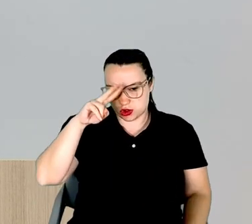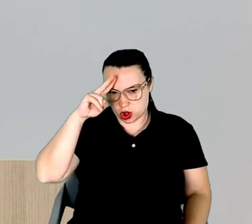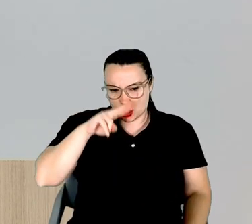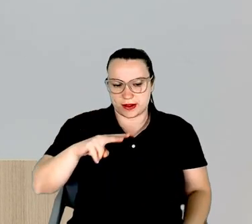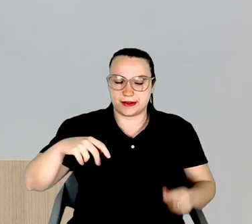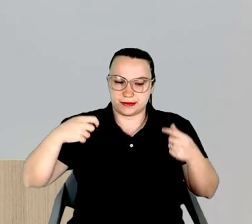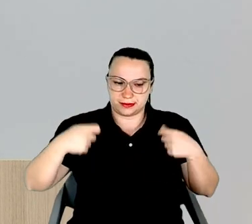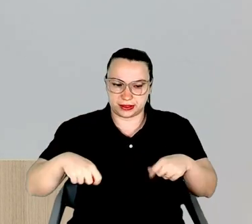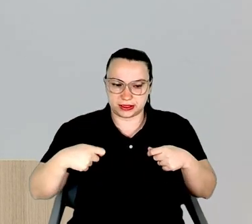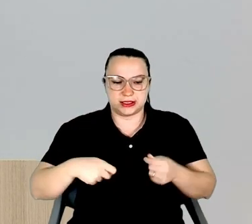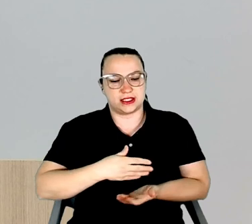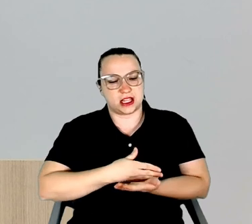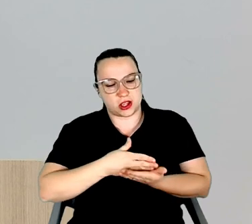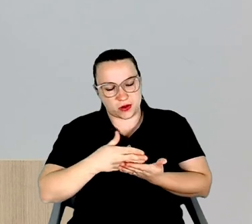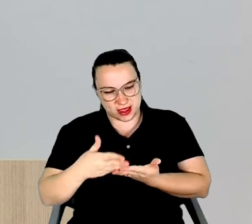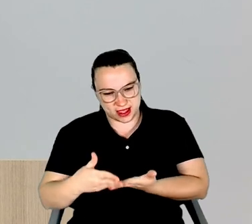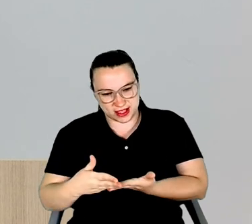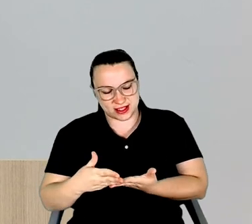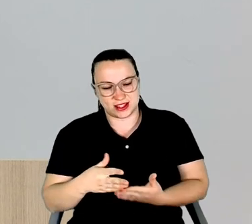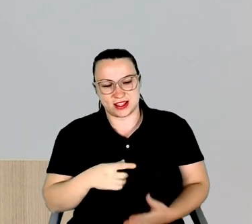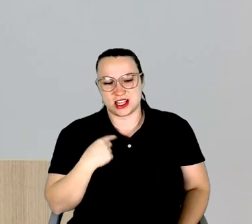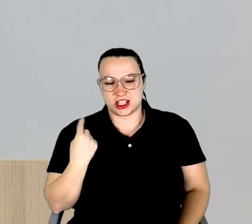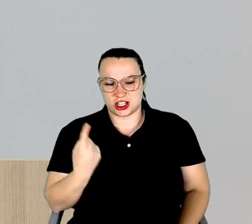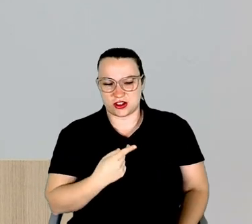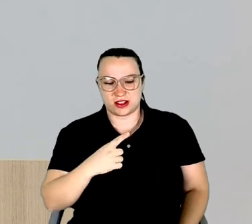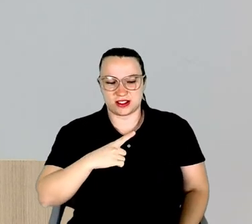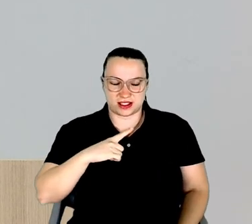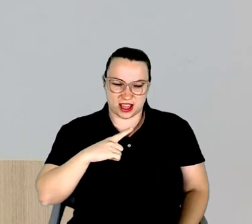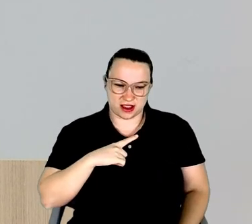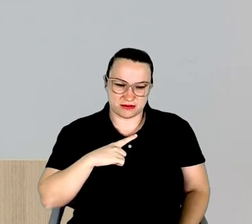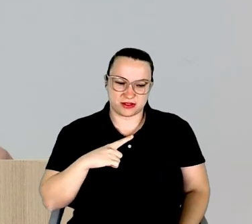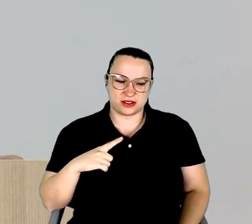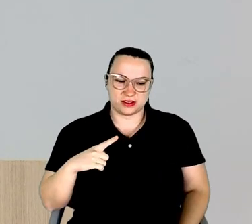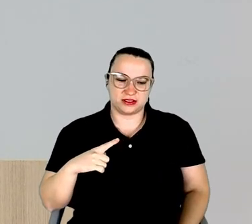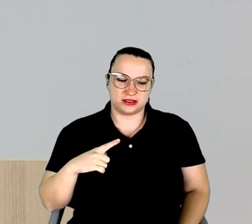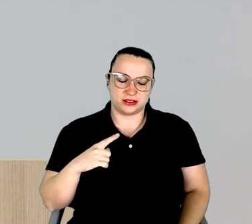um início, e nós temos aqui, então, desde